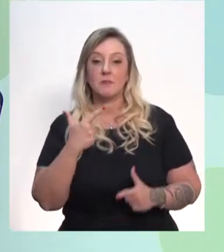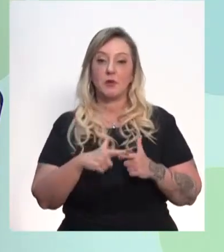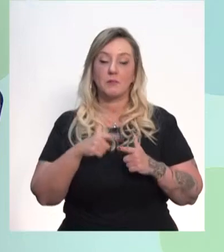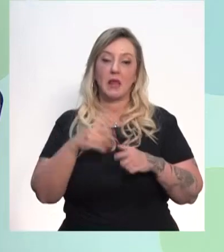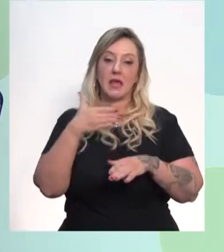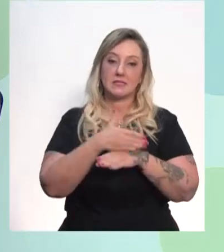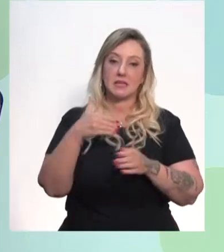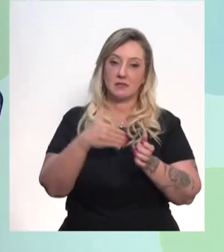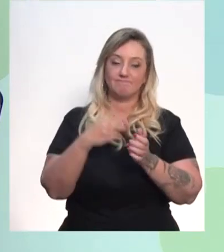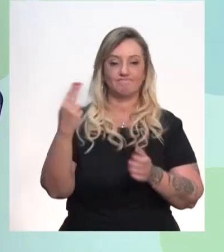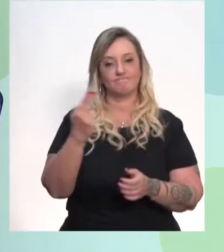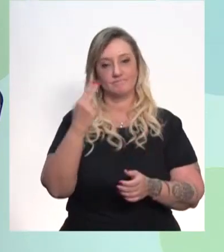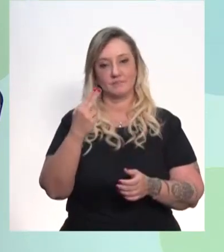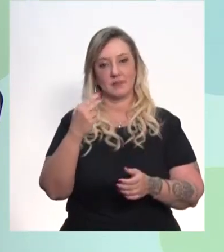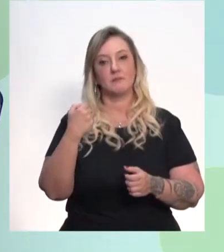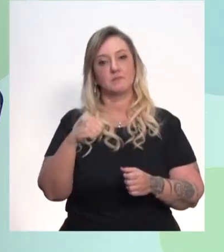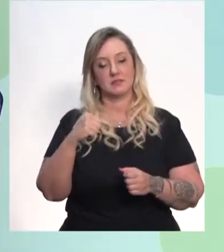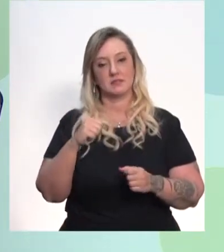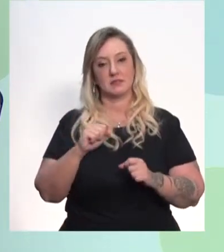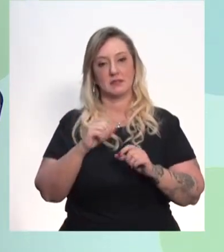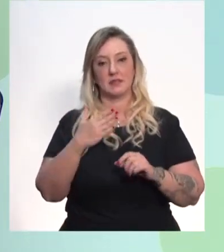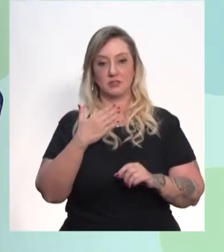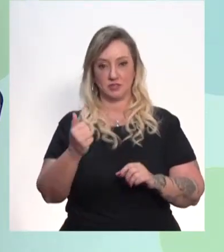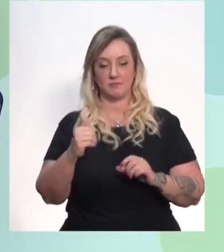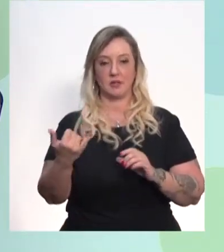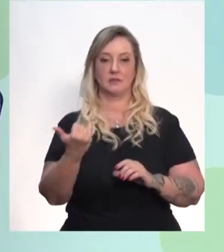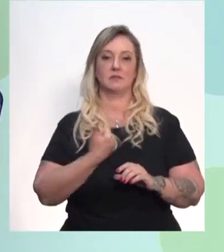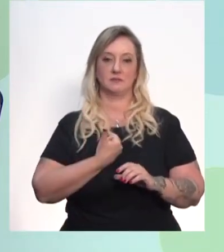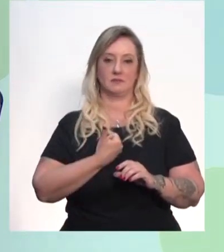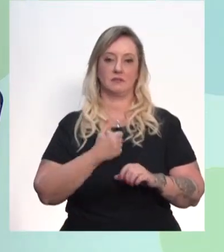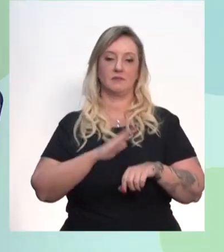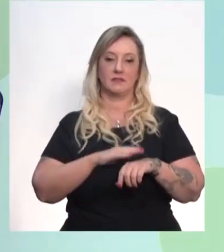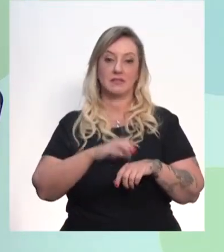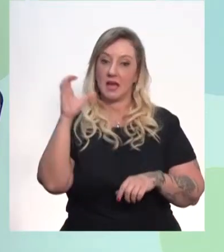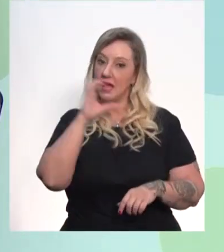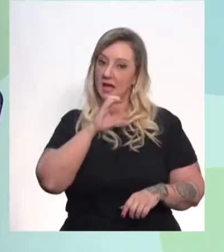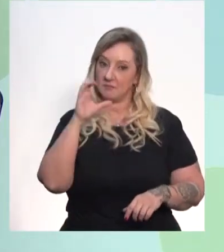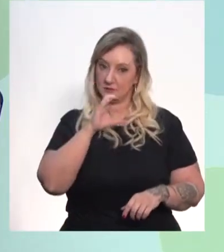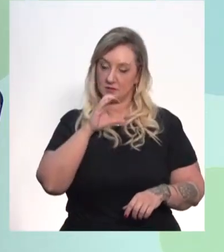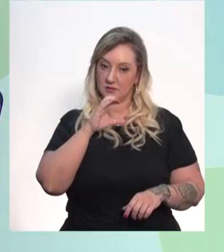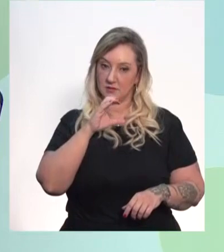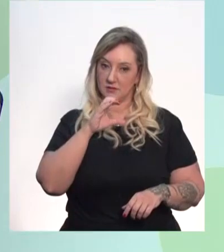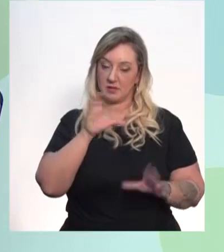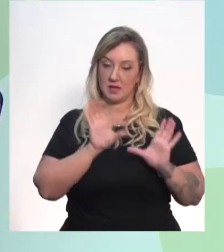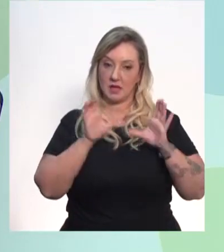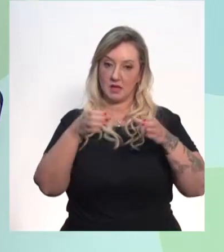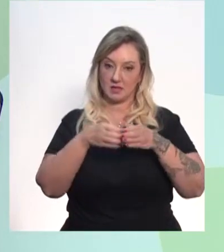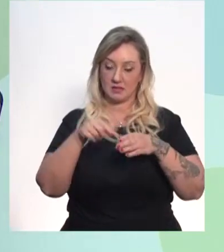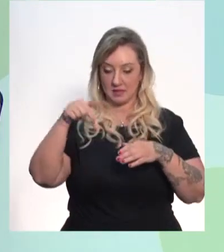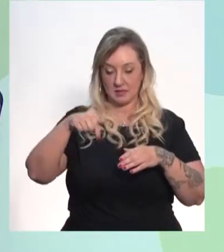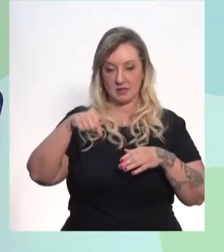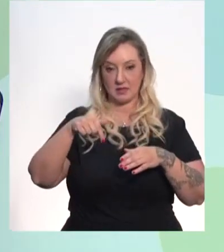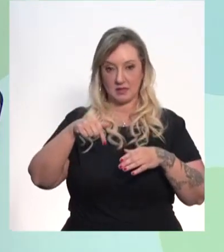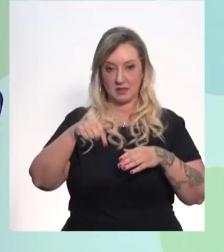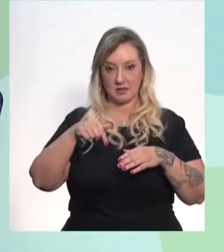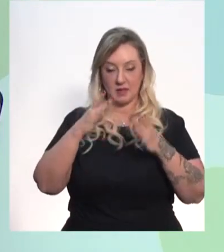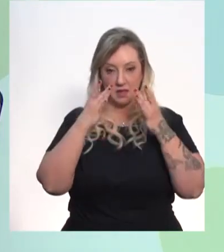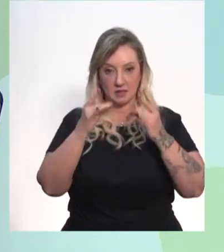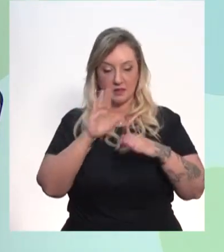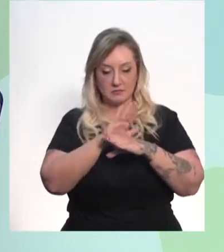que é justamente o replanejamento 2020. Tá? Fica mais ou menos na mesma posição ali. E clicando